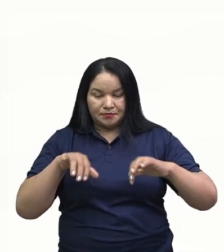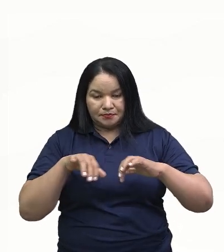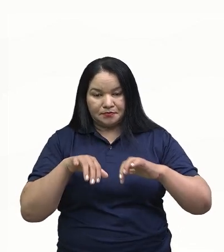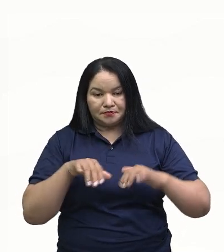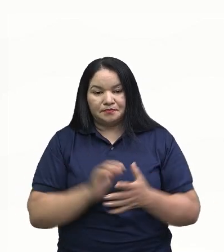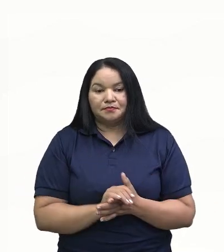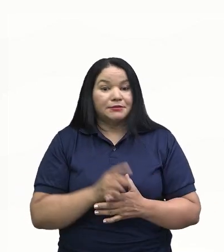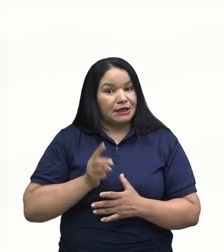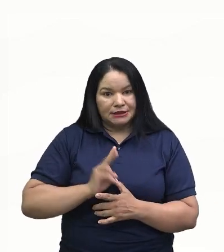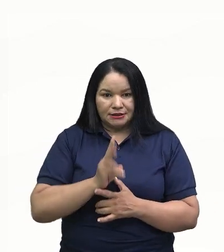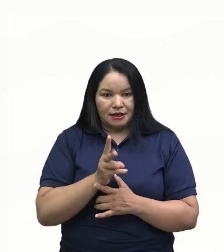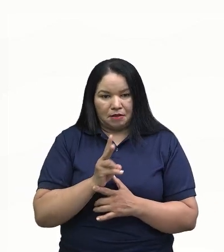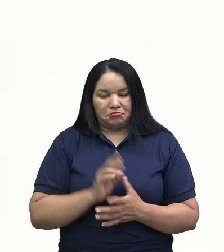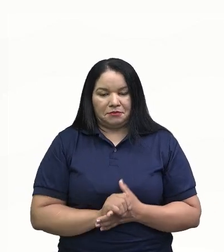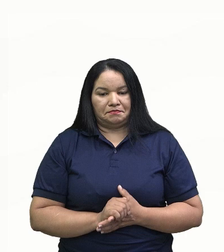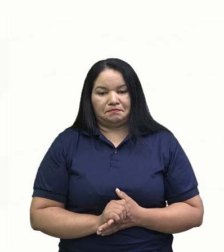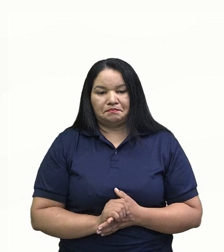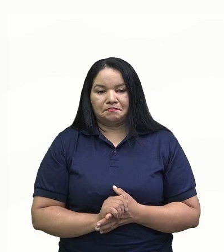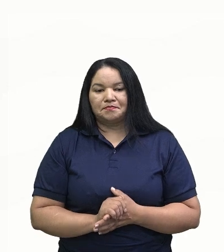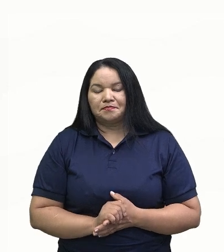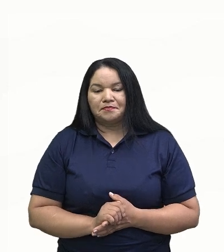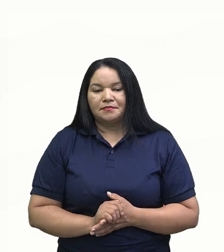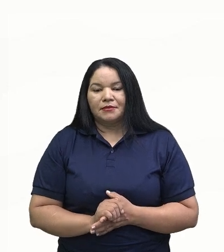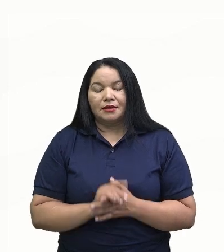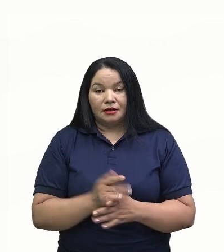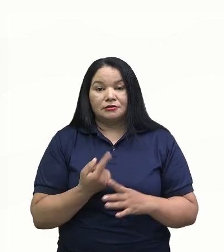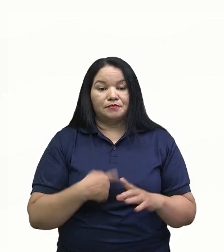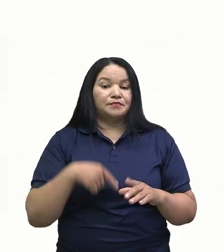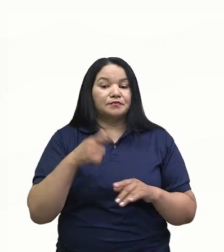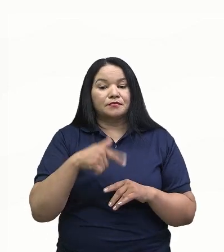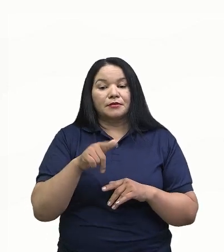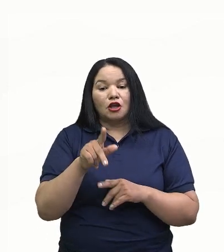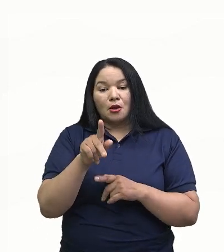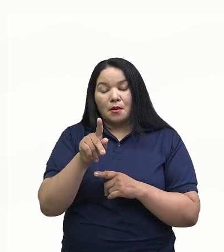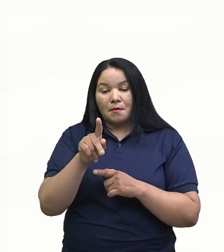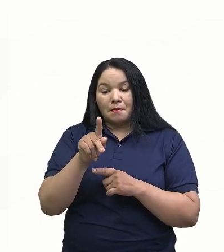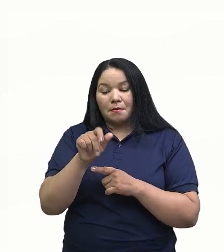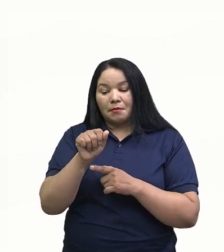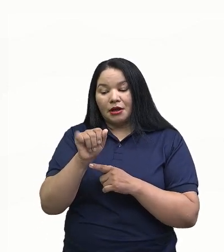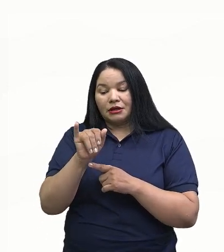separado. Olha, forma um hiato recebendo o acento. Ó, país.